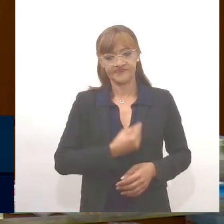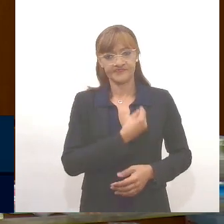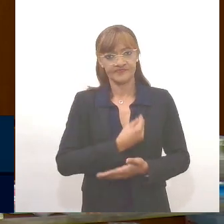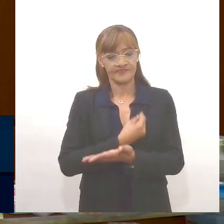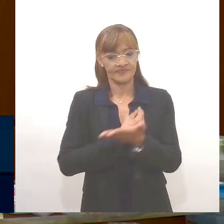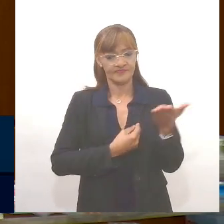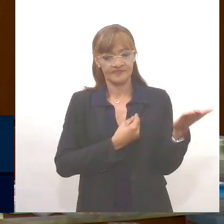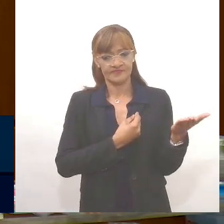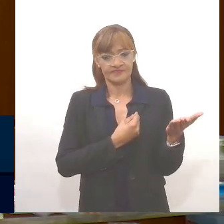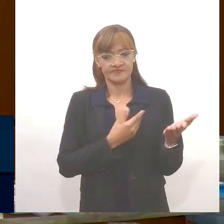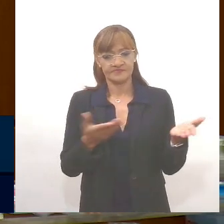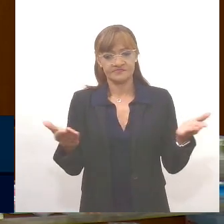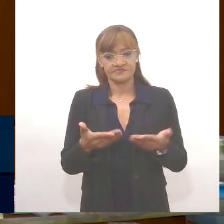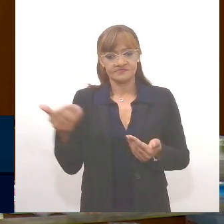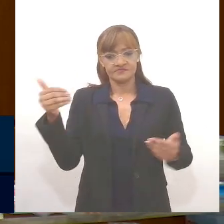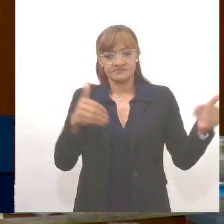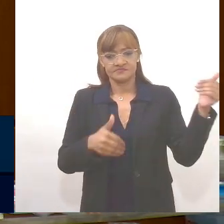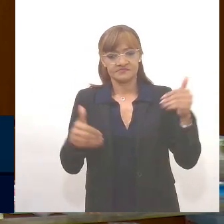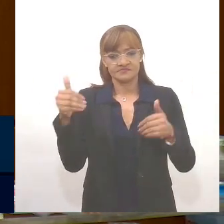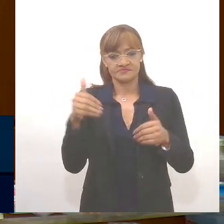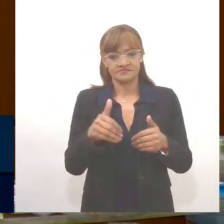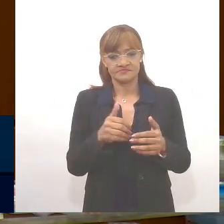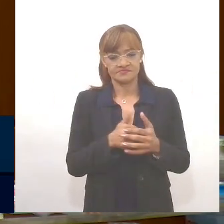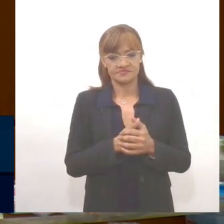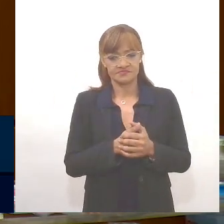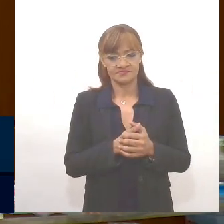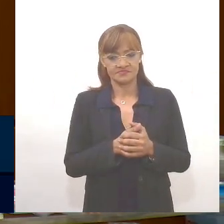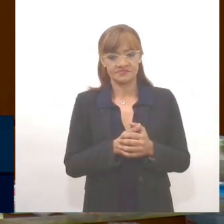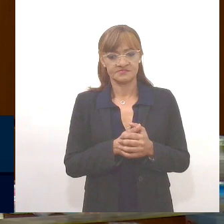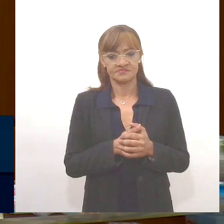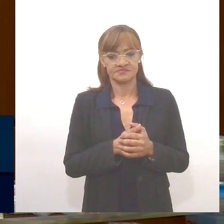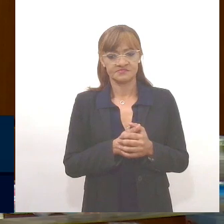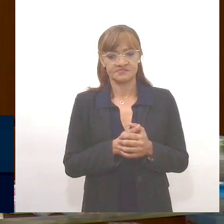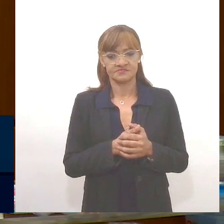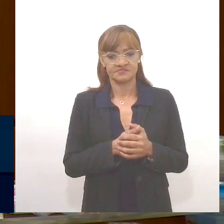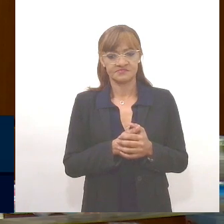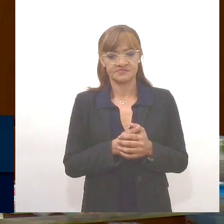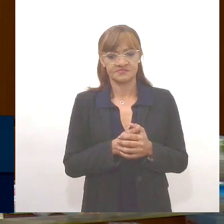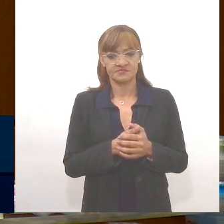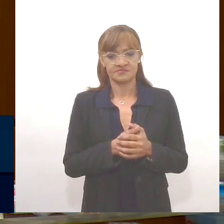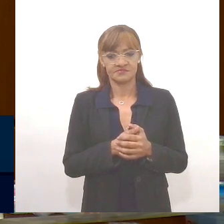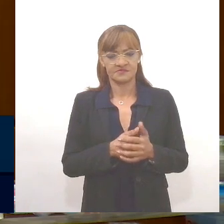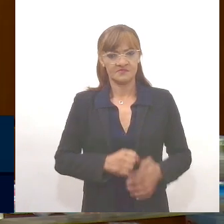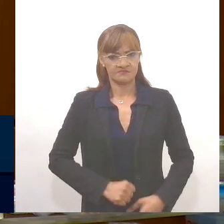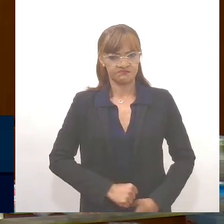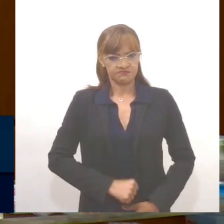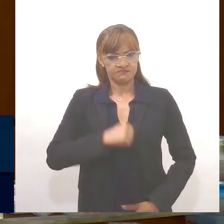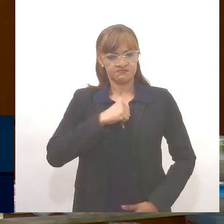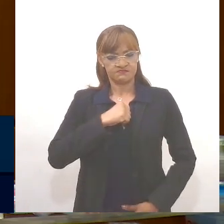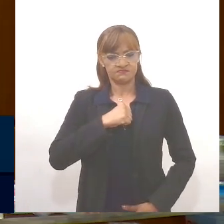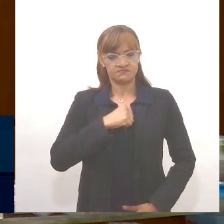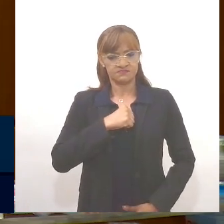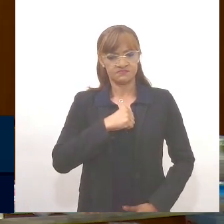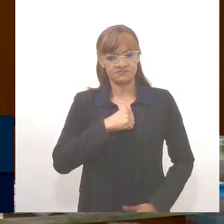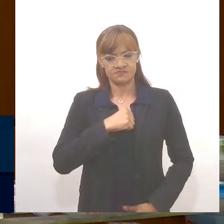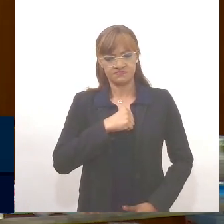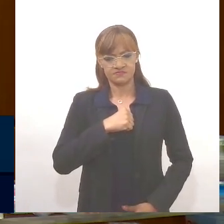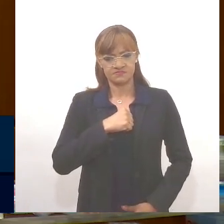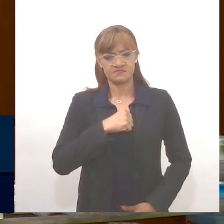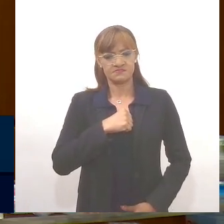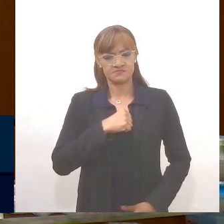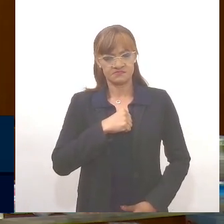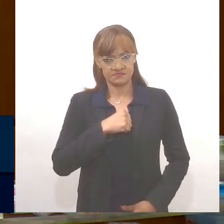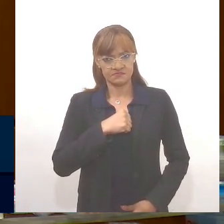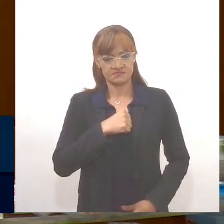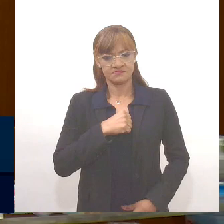né para manifestar sobre um discurso de ódio né transfóbico na verdade porque